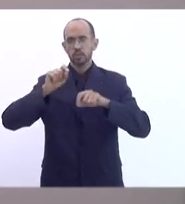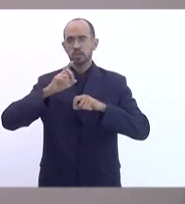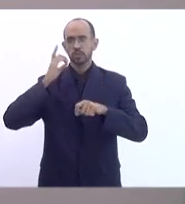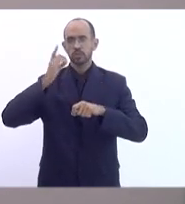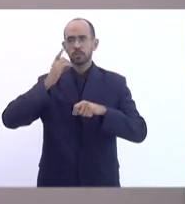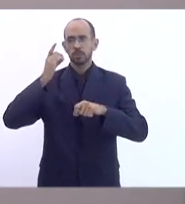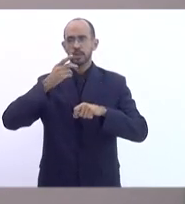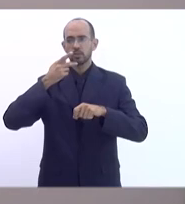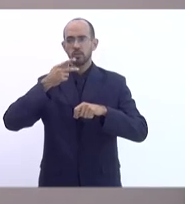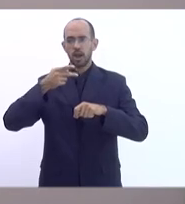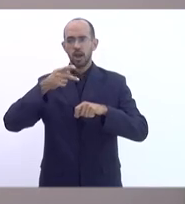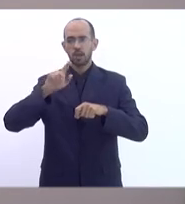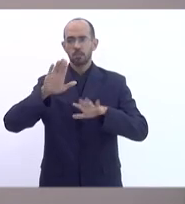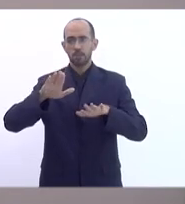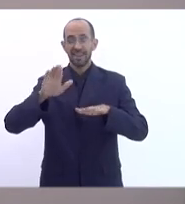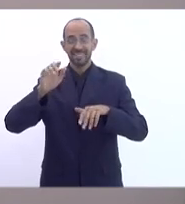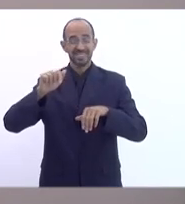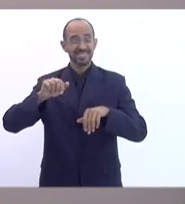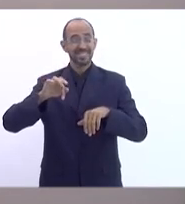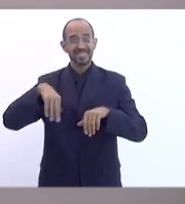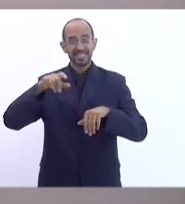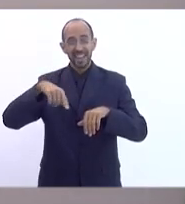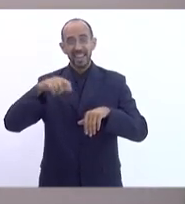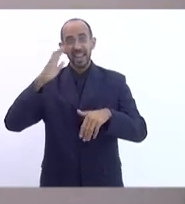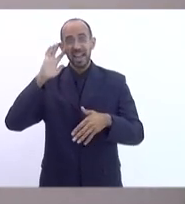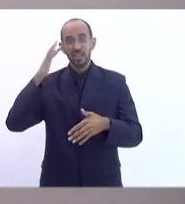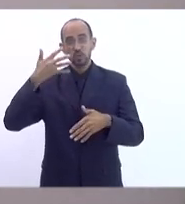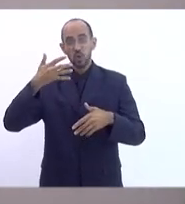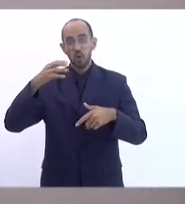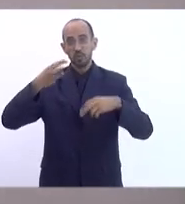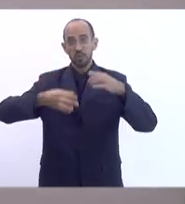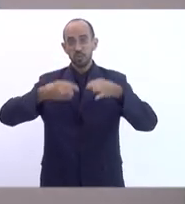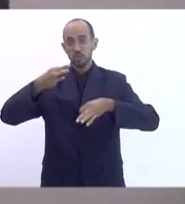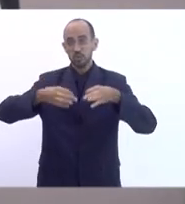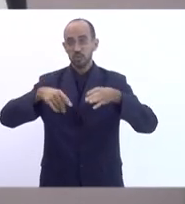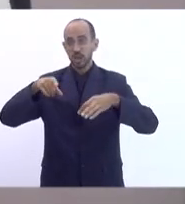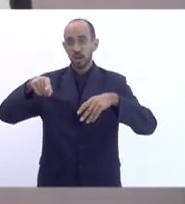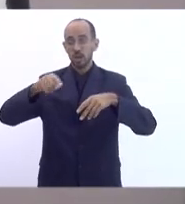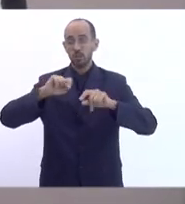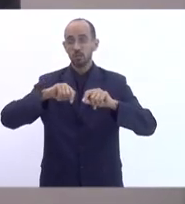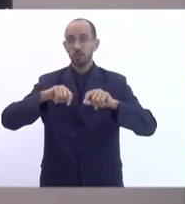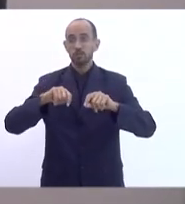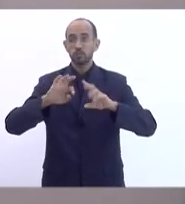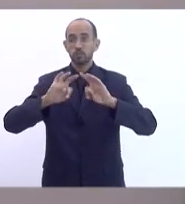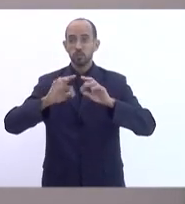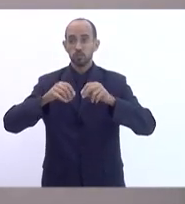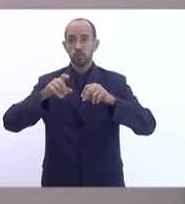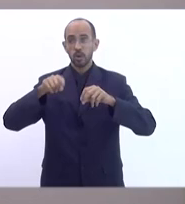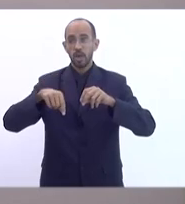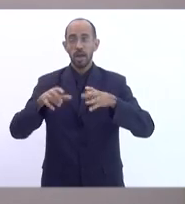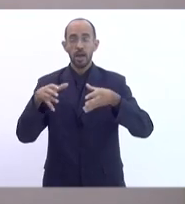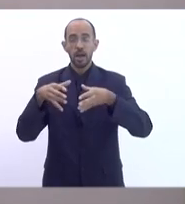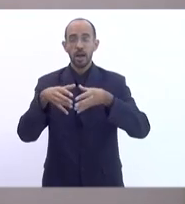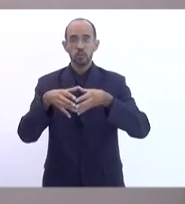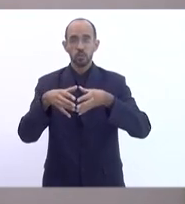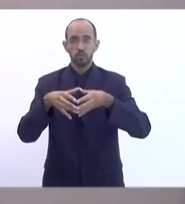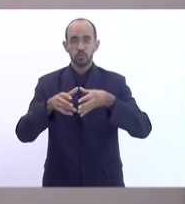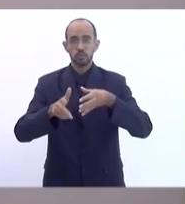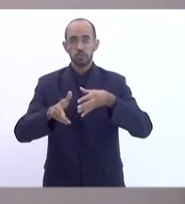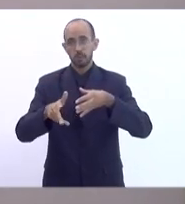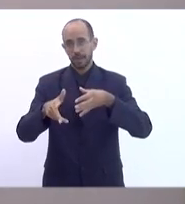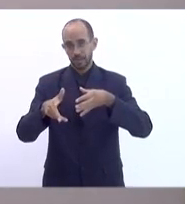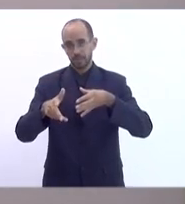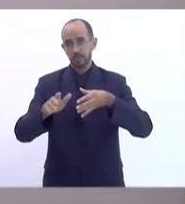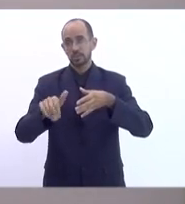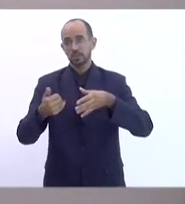falam mas quem e a jurídica para as decisões são as comissões permanentes